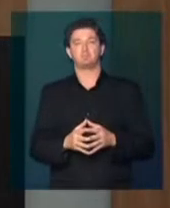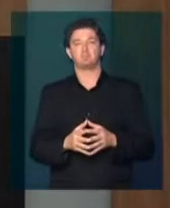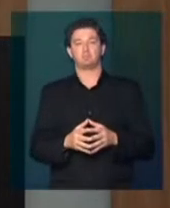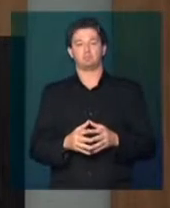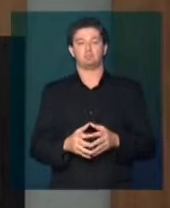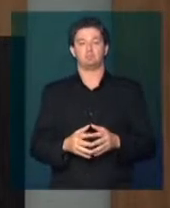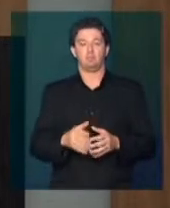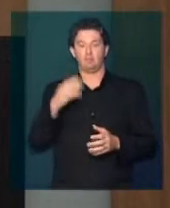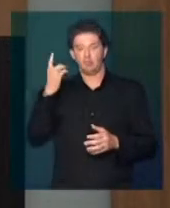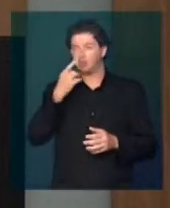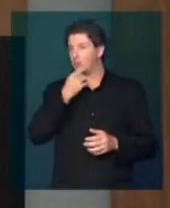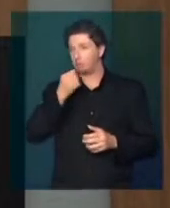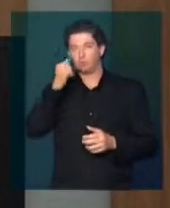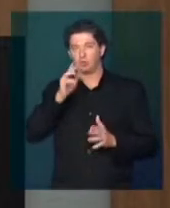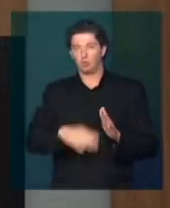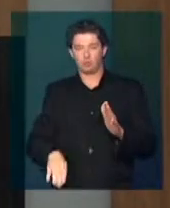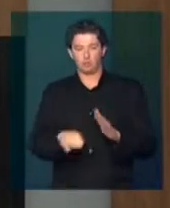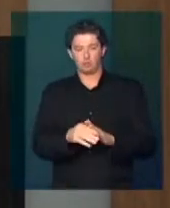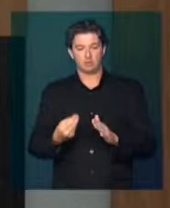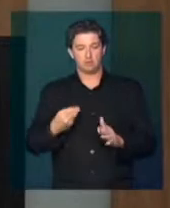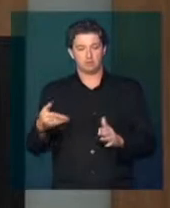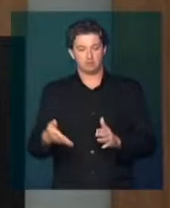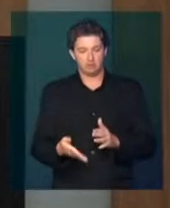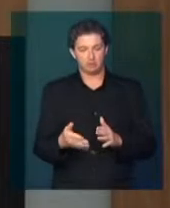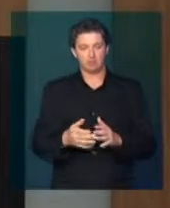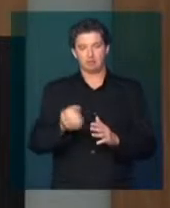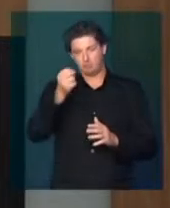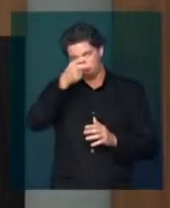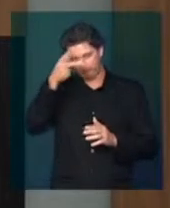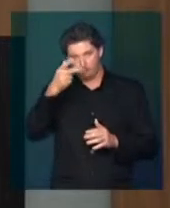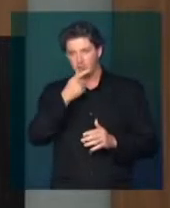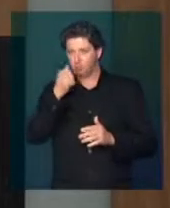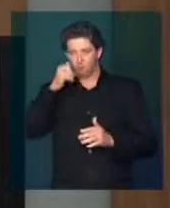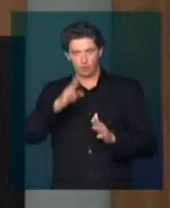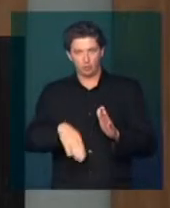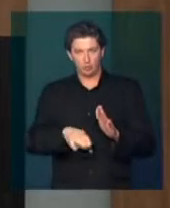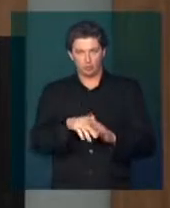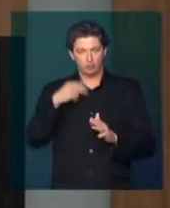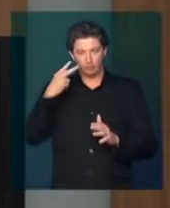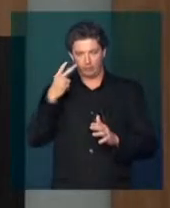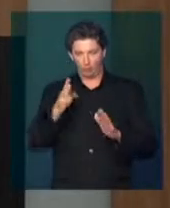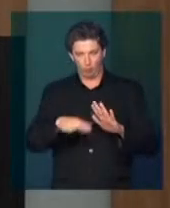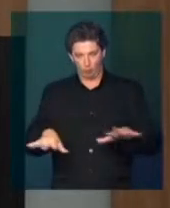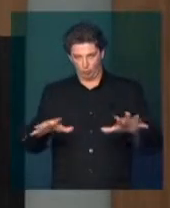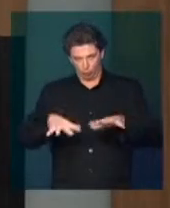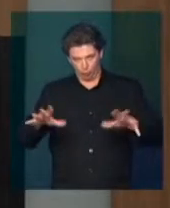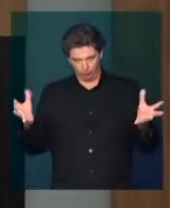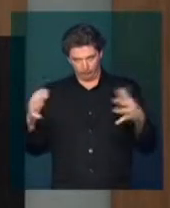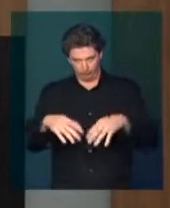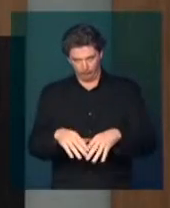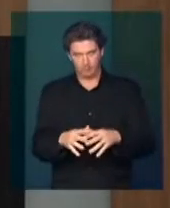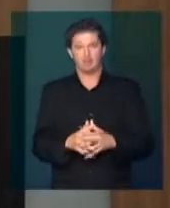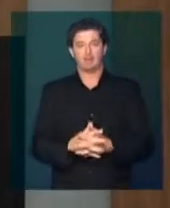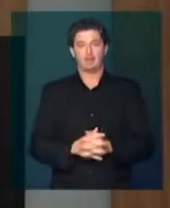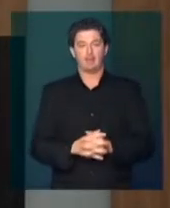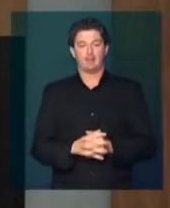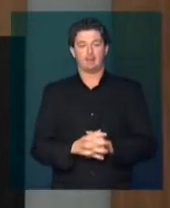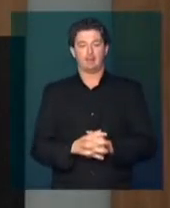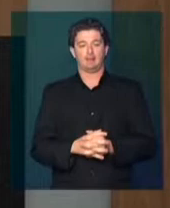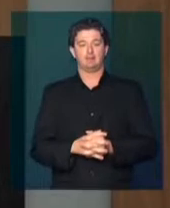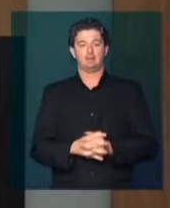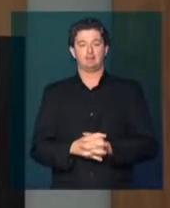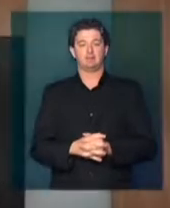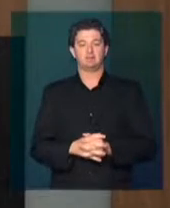senhoras deputadas, senhores deputados, senhoras prefeitas, senhores prefeitos, senhoras vereadores, senhores vereadores,